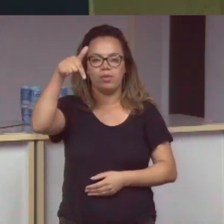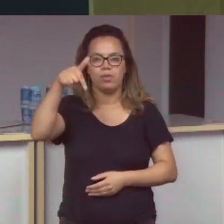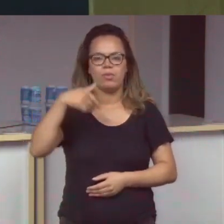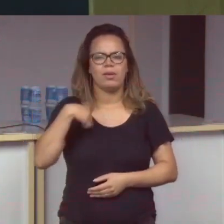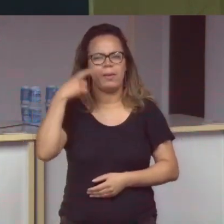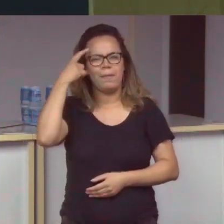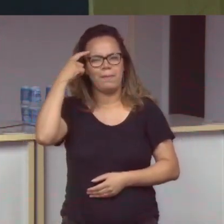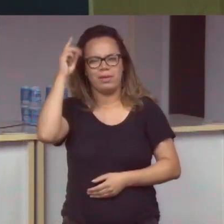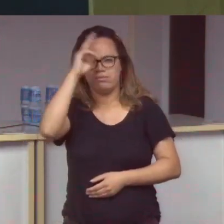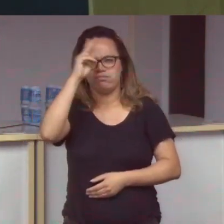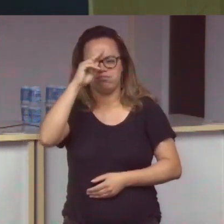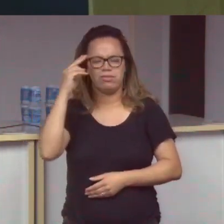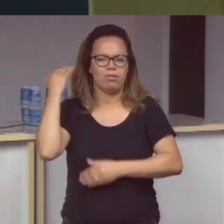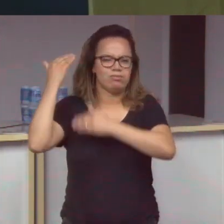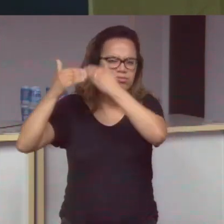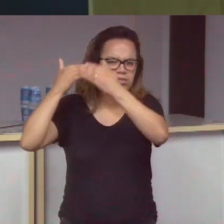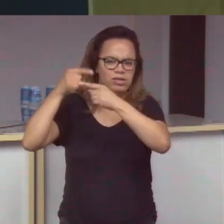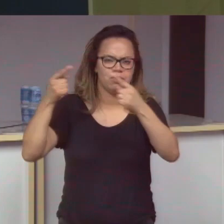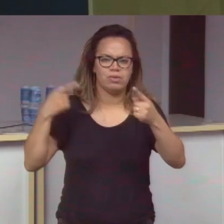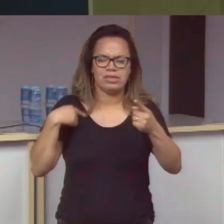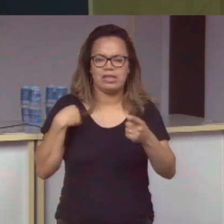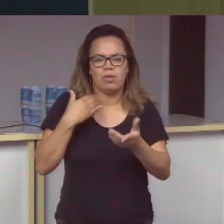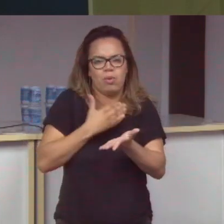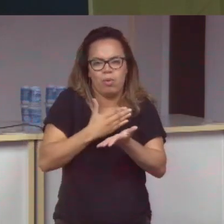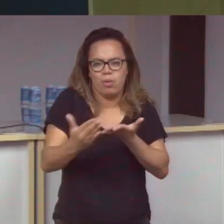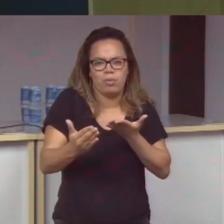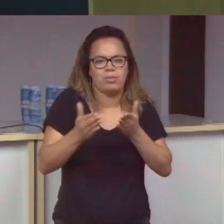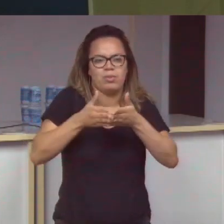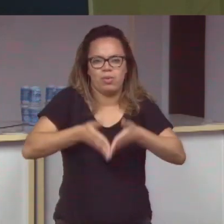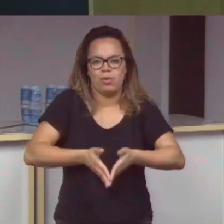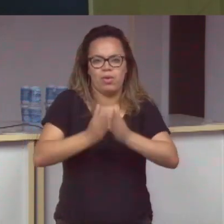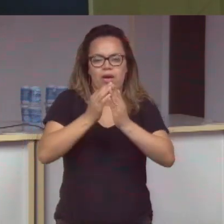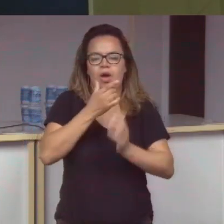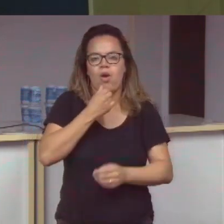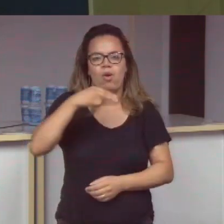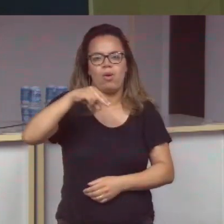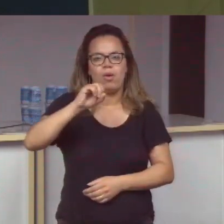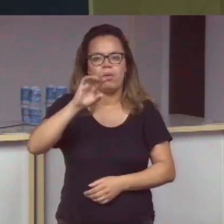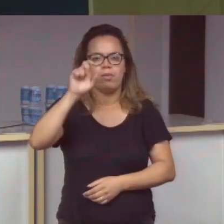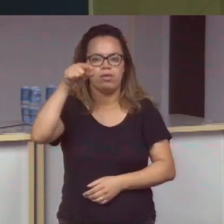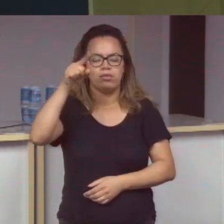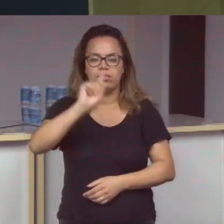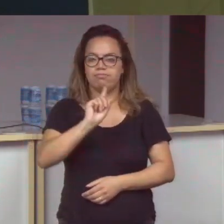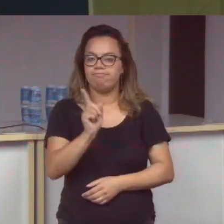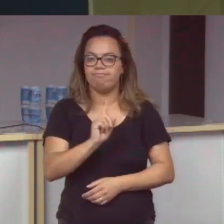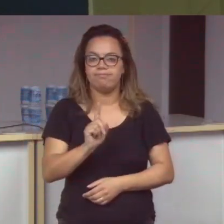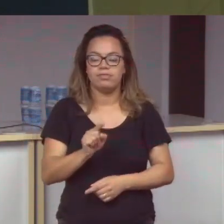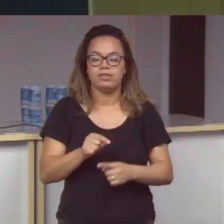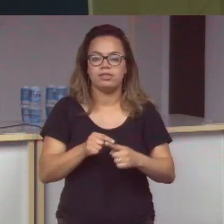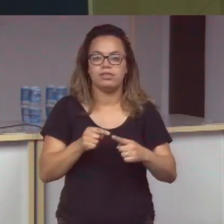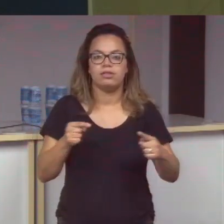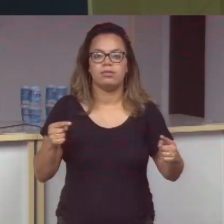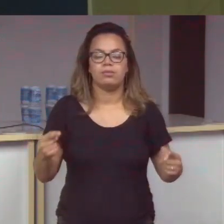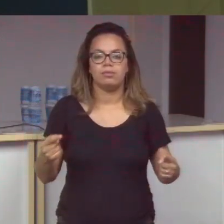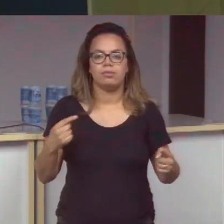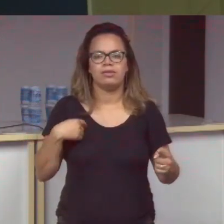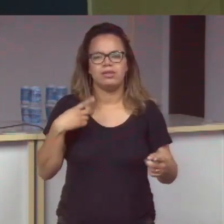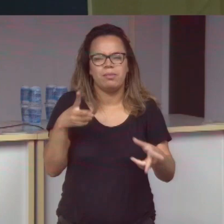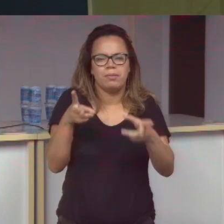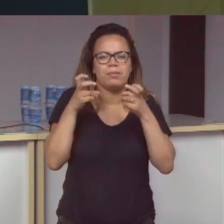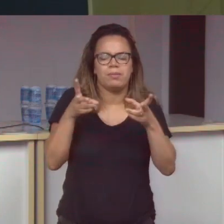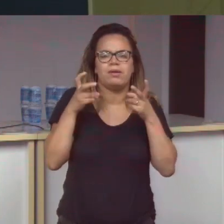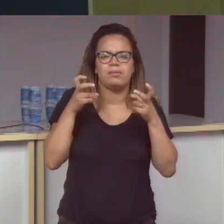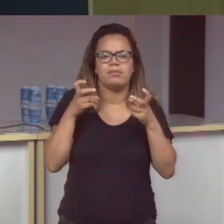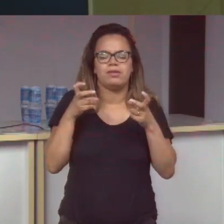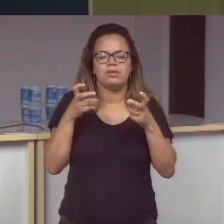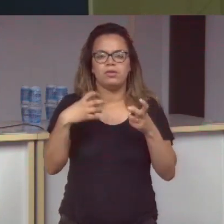percurso histórico, não que os desastres tenham começado com a Arca de Noé, mas só para nós percebermos como, muitas vezes,